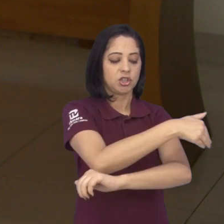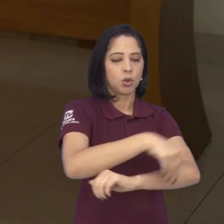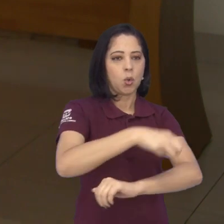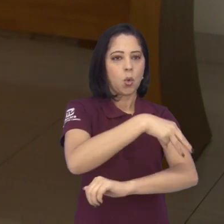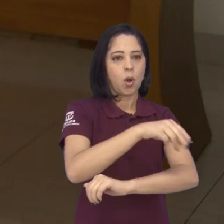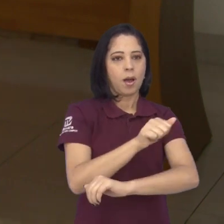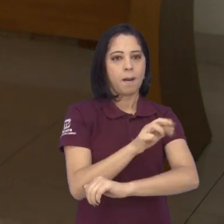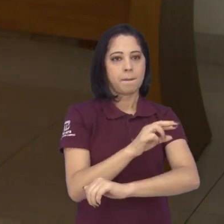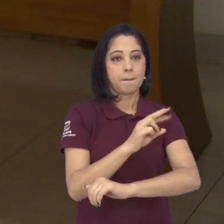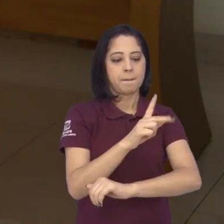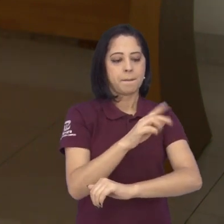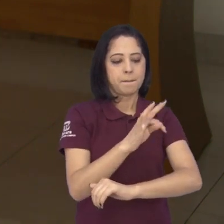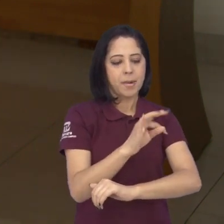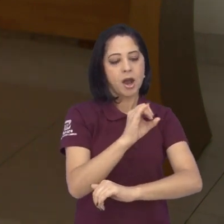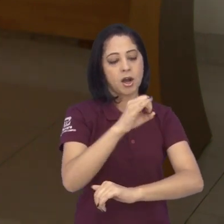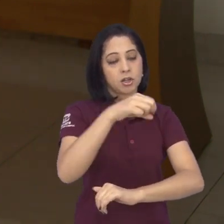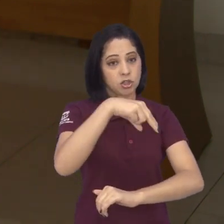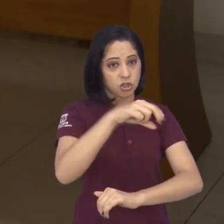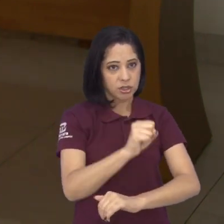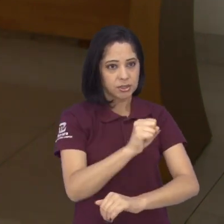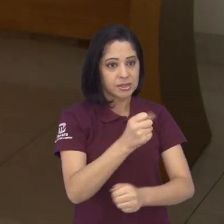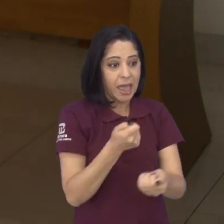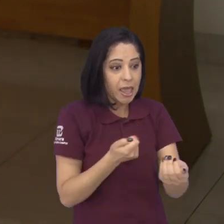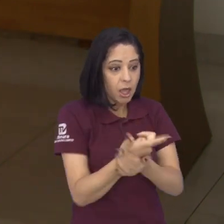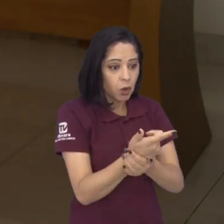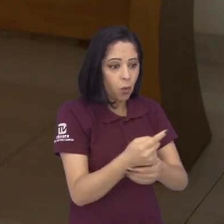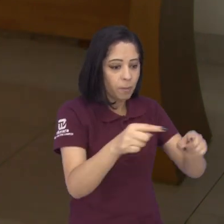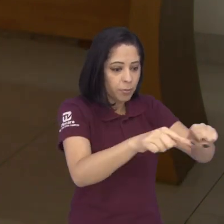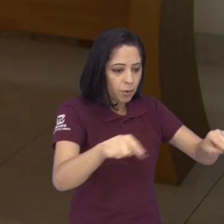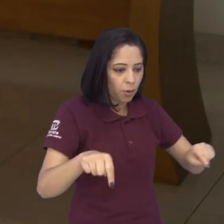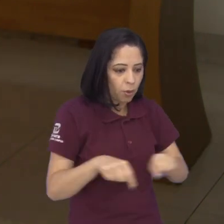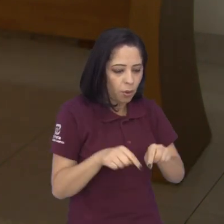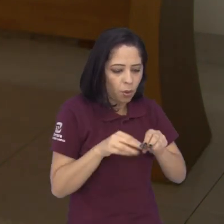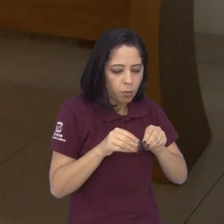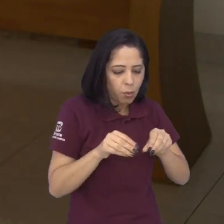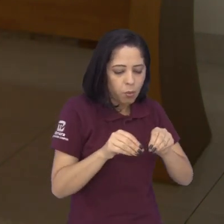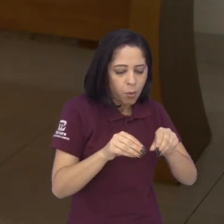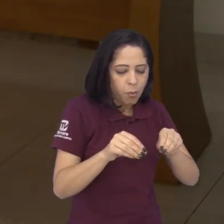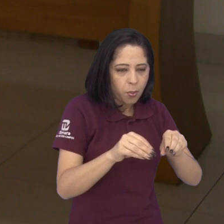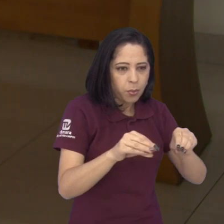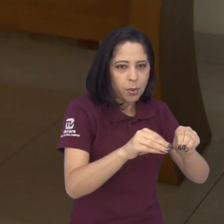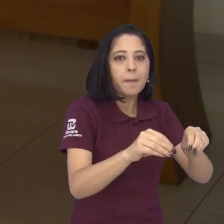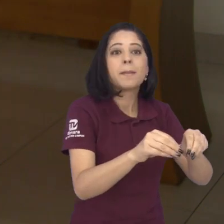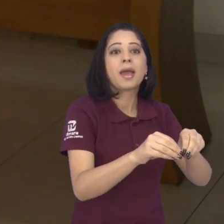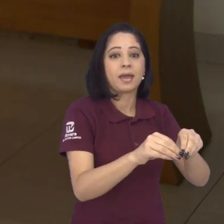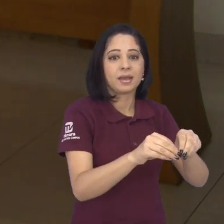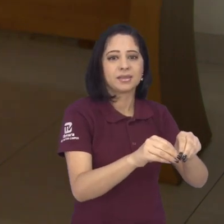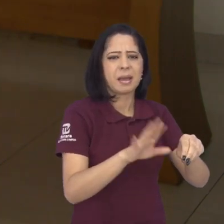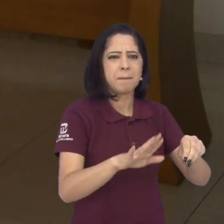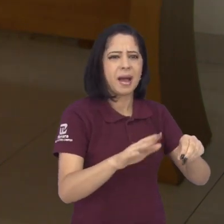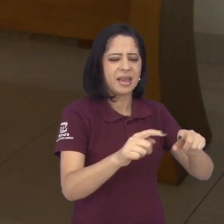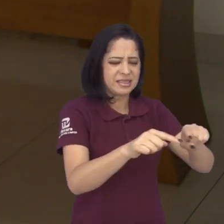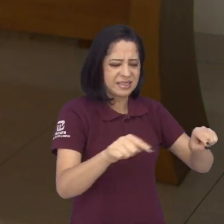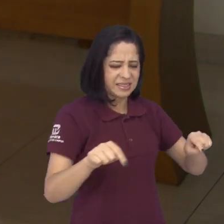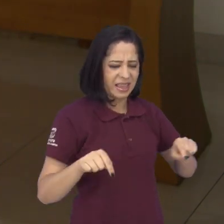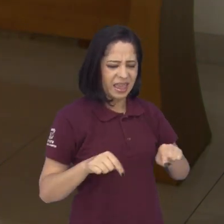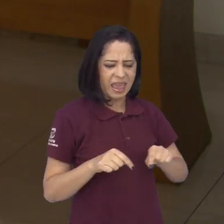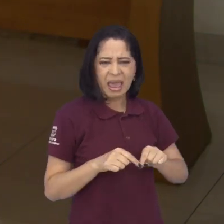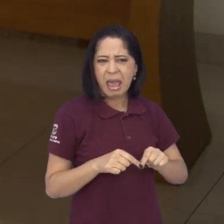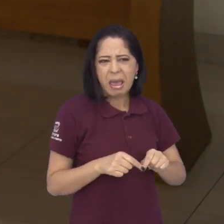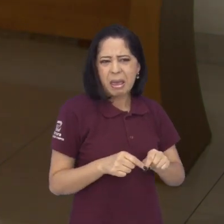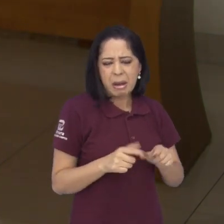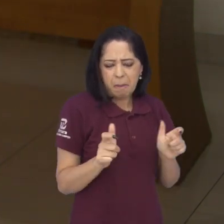onde é hoje a Martins Guimarães. Eles já vieram para essa região, compraram um pequeno pedaço